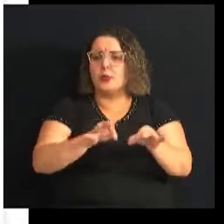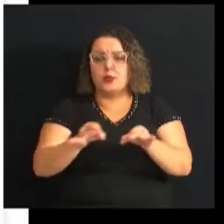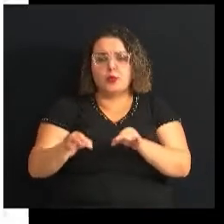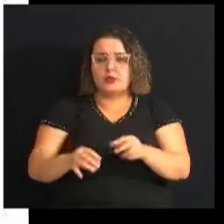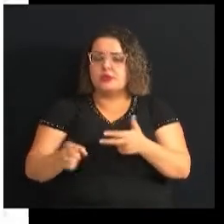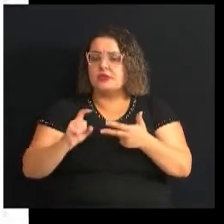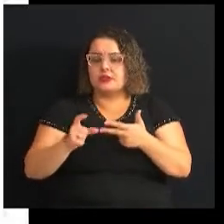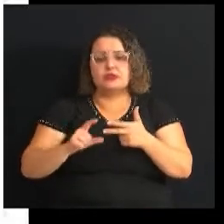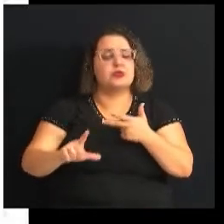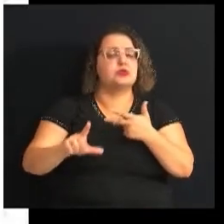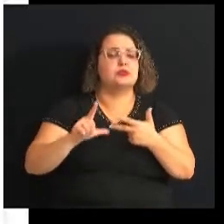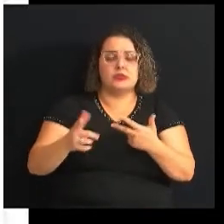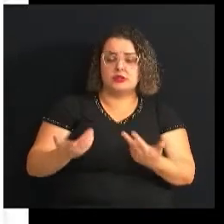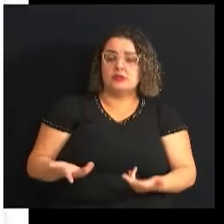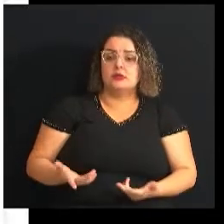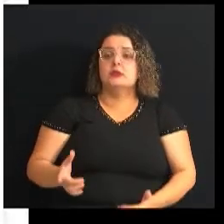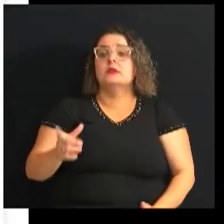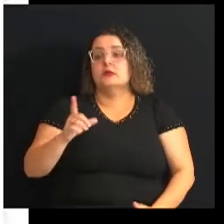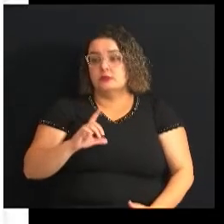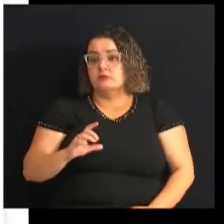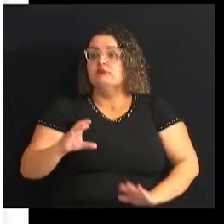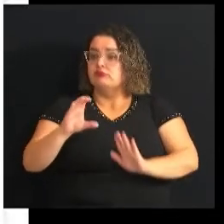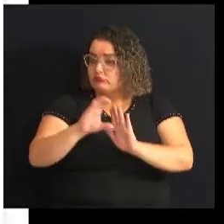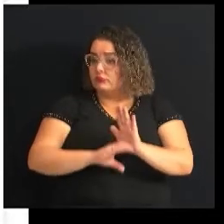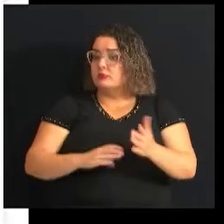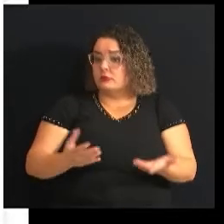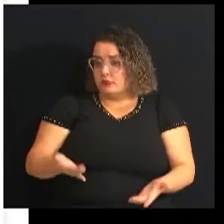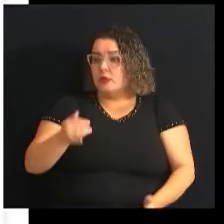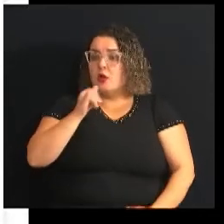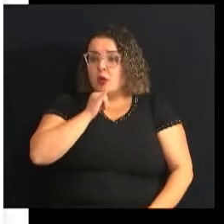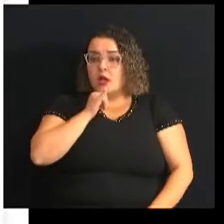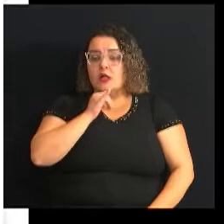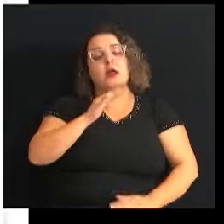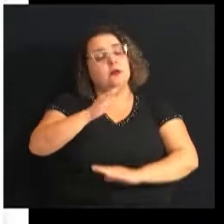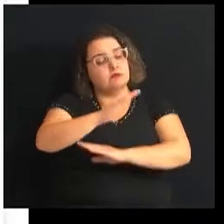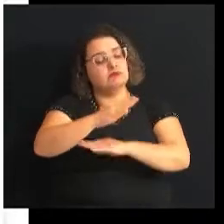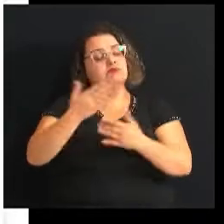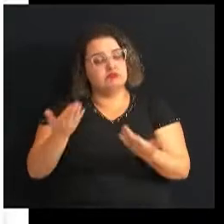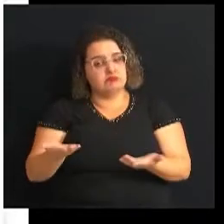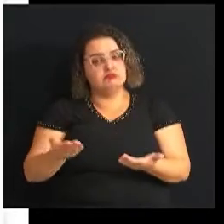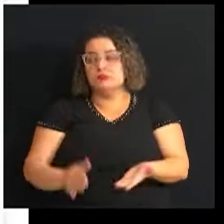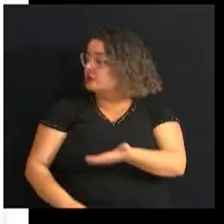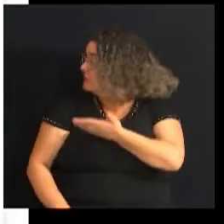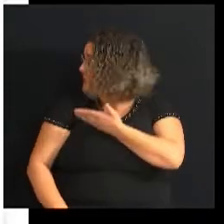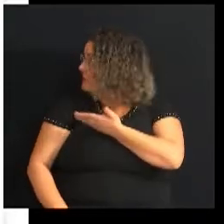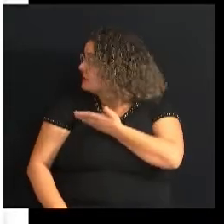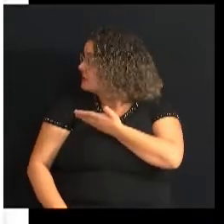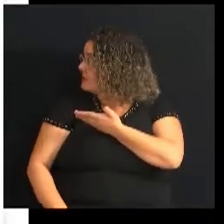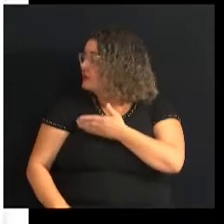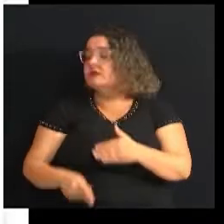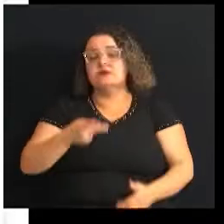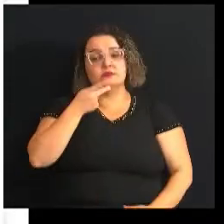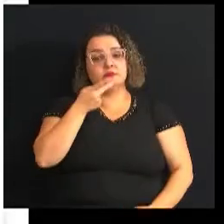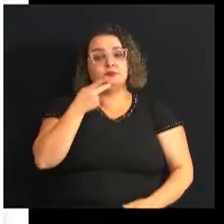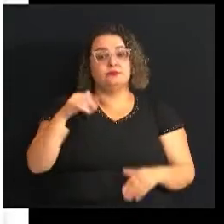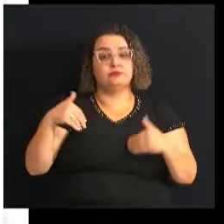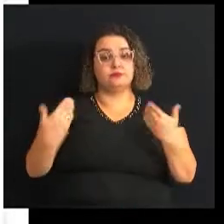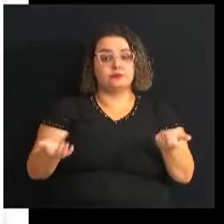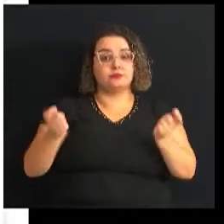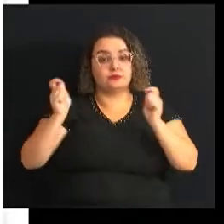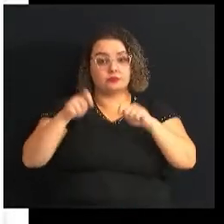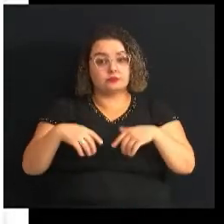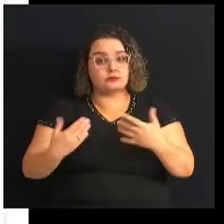e do Legislativo. Tem aí um capítulo, por exemplo, da Câmara Municipal, falando qual é a competência